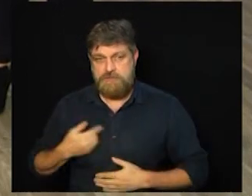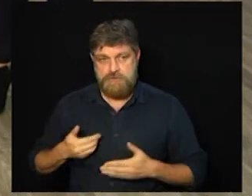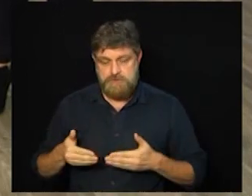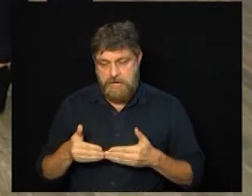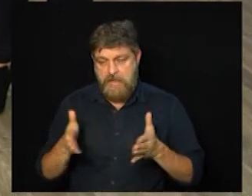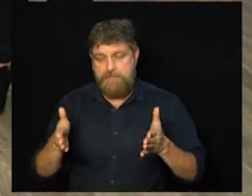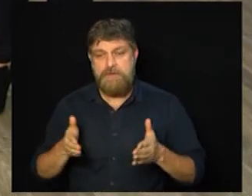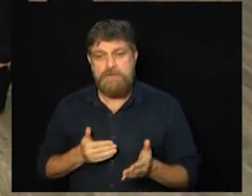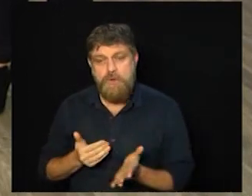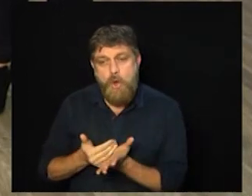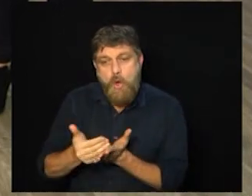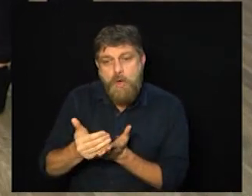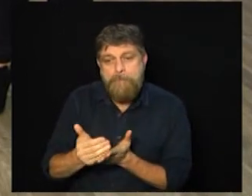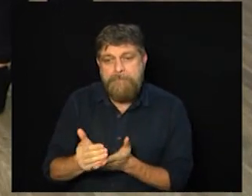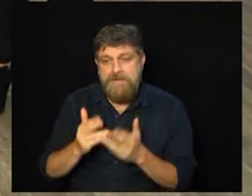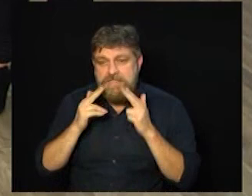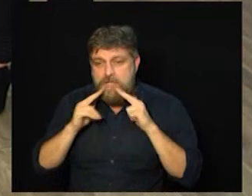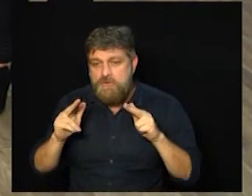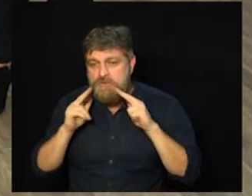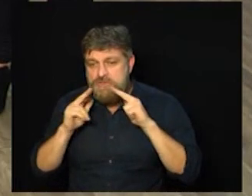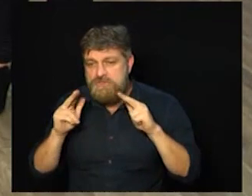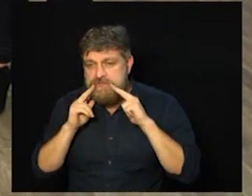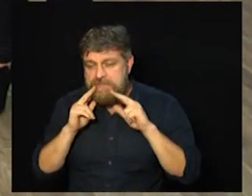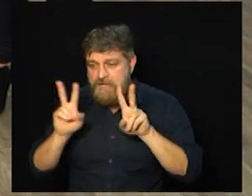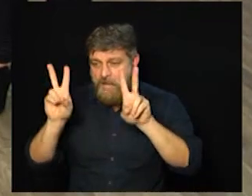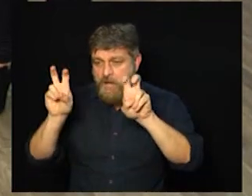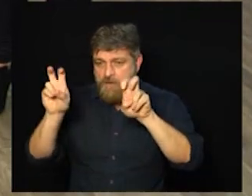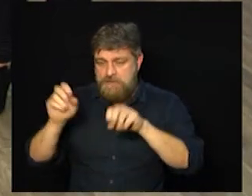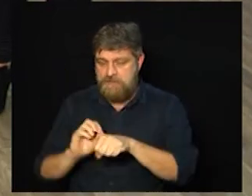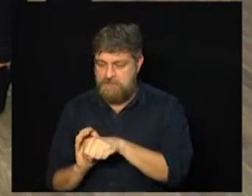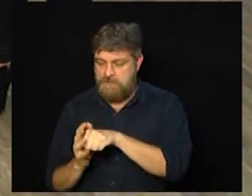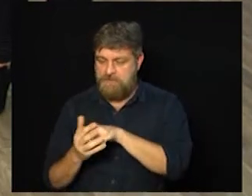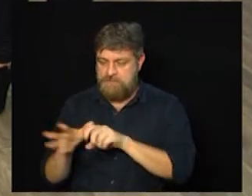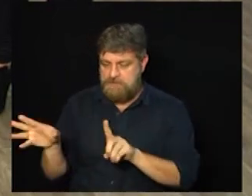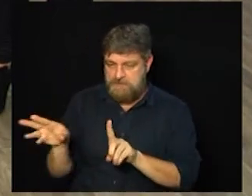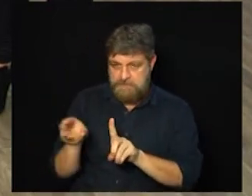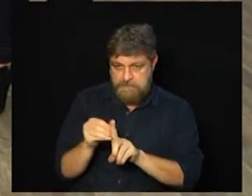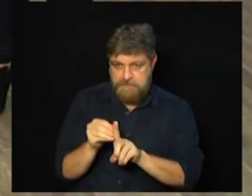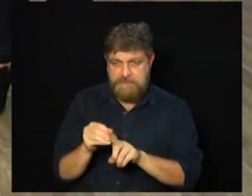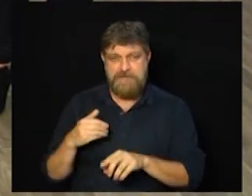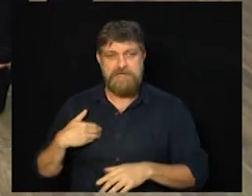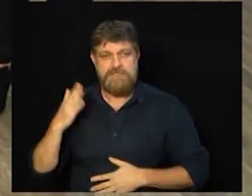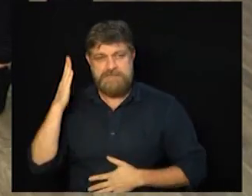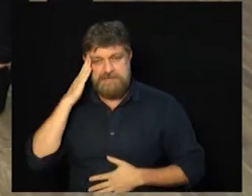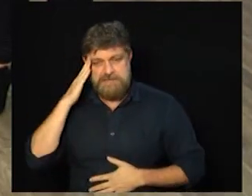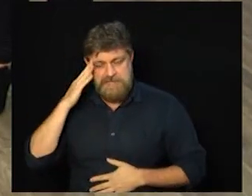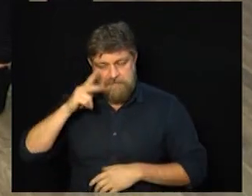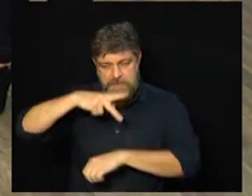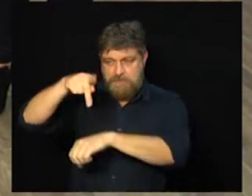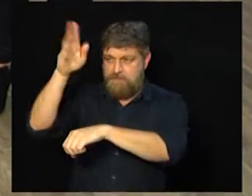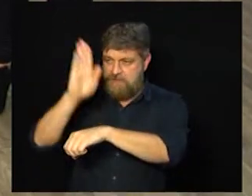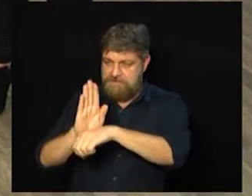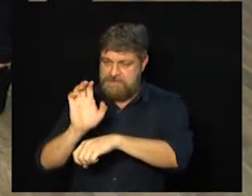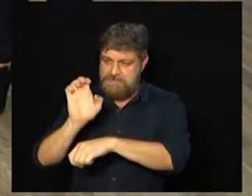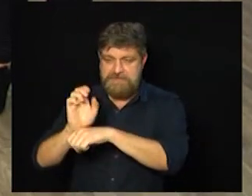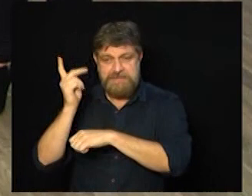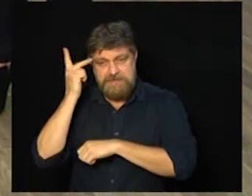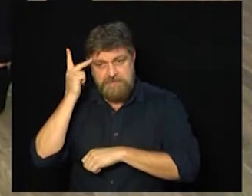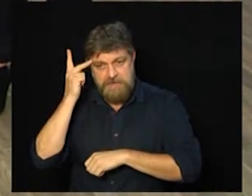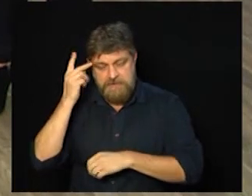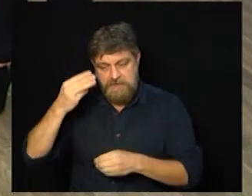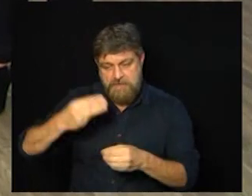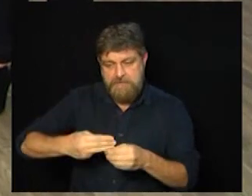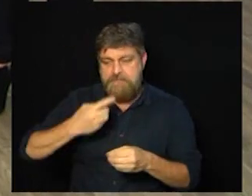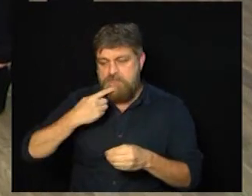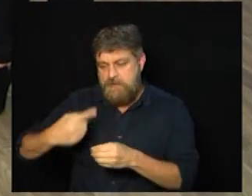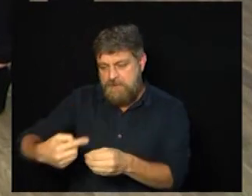abre asta edição falando sobre os casos da cor 2019 aquele Panorama no nosso país Estado de São Paulo